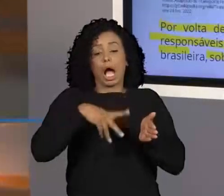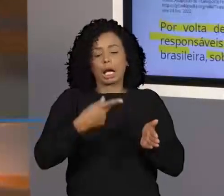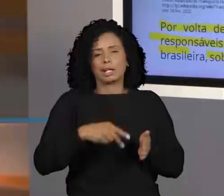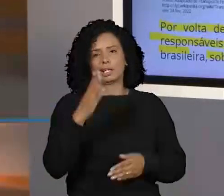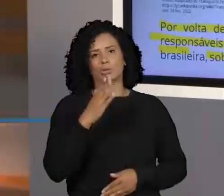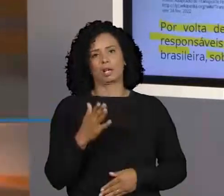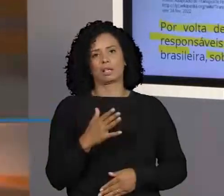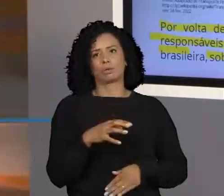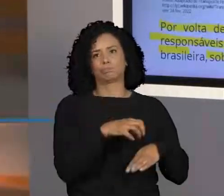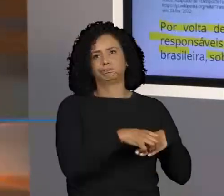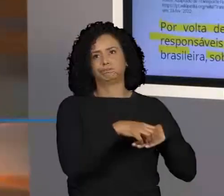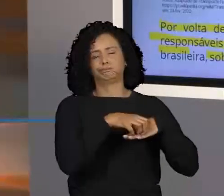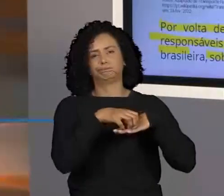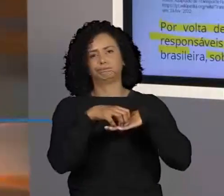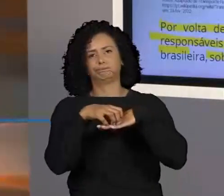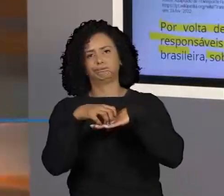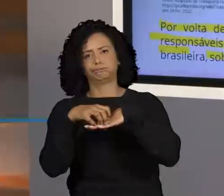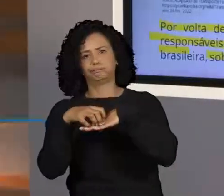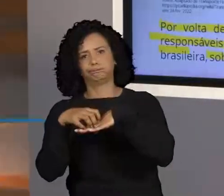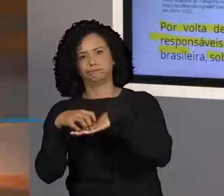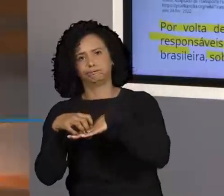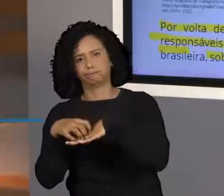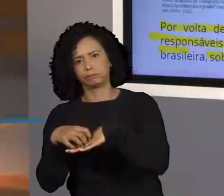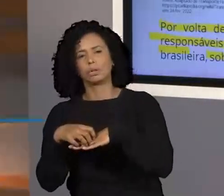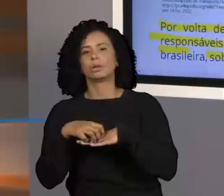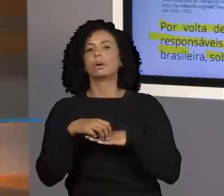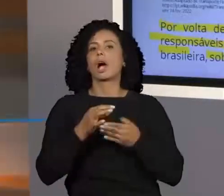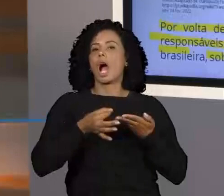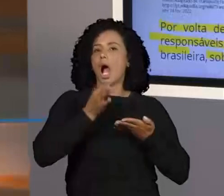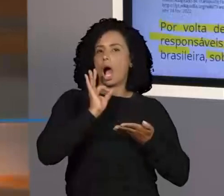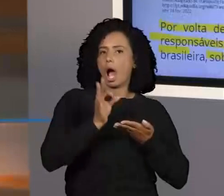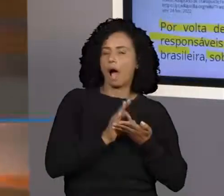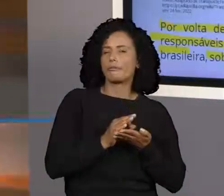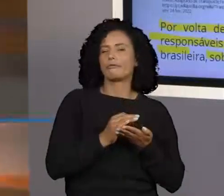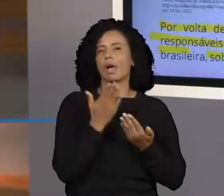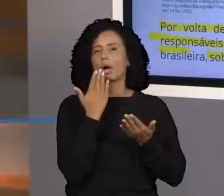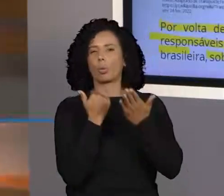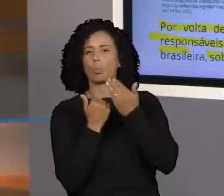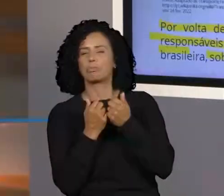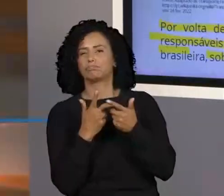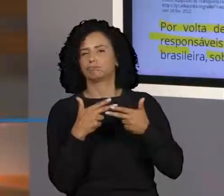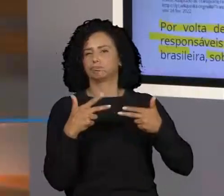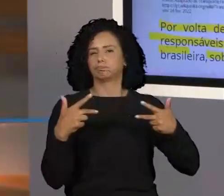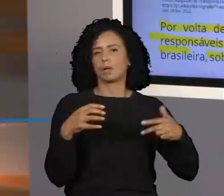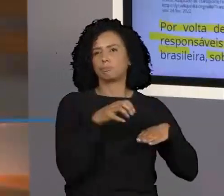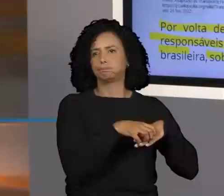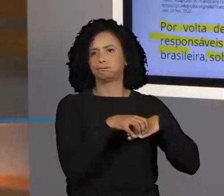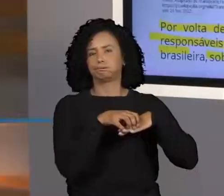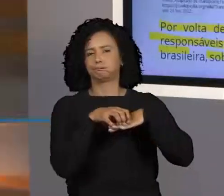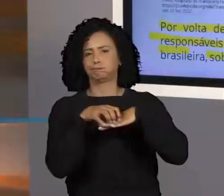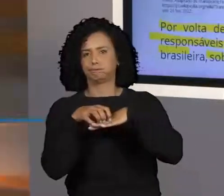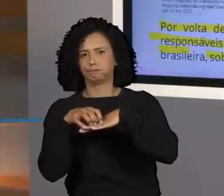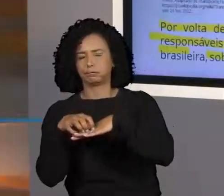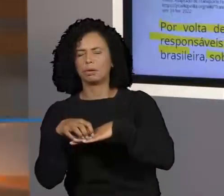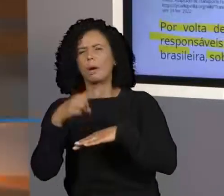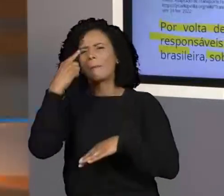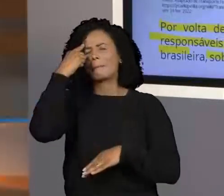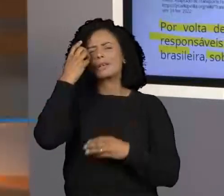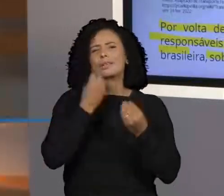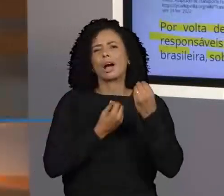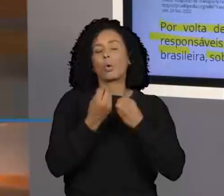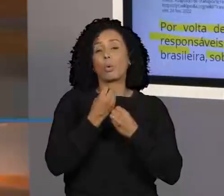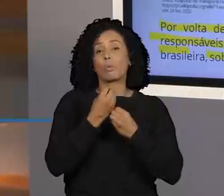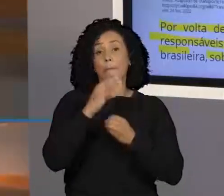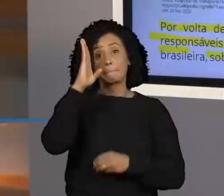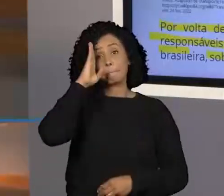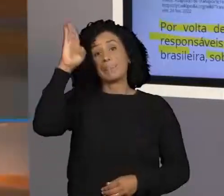das ferrovias que transportava vários outros alimentos, tá? Agrícolas. Mas a gente pensando aí no café aí como destaque